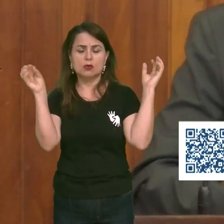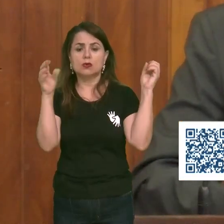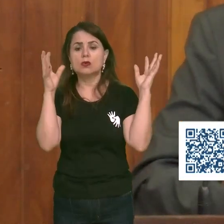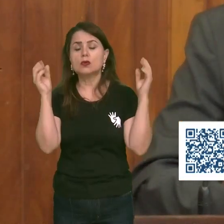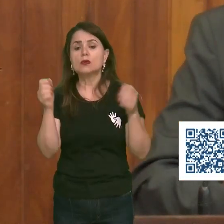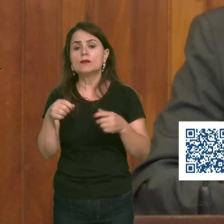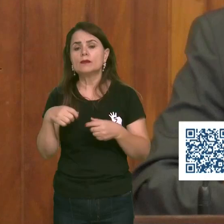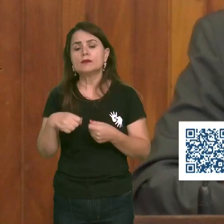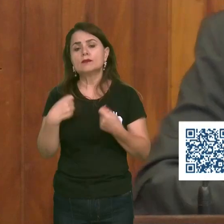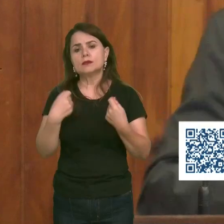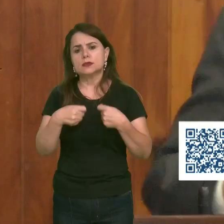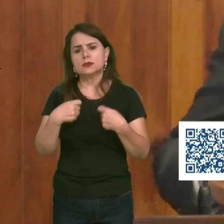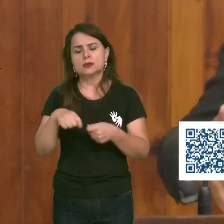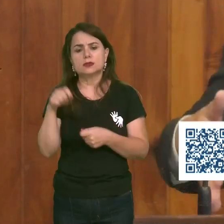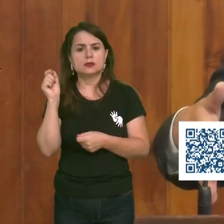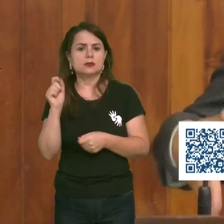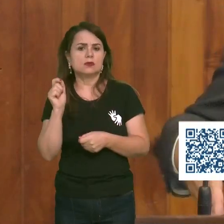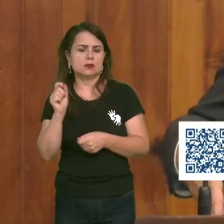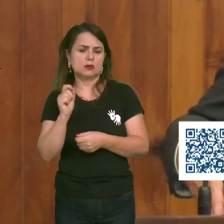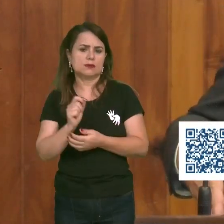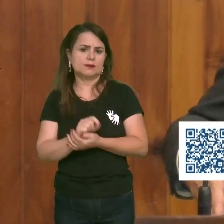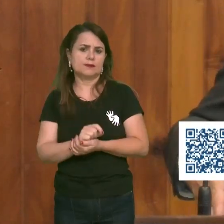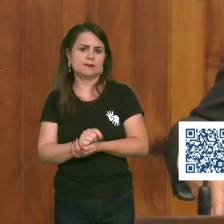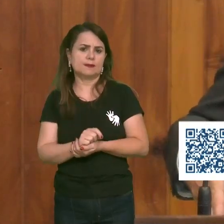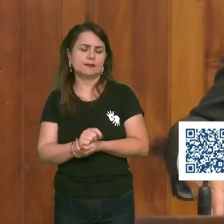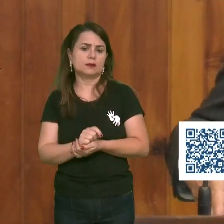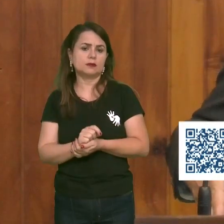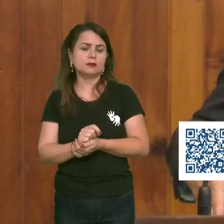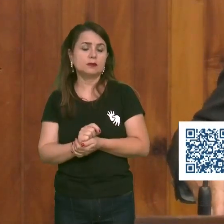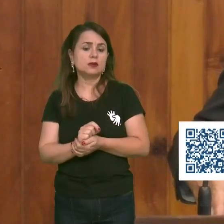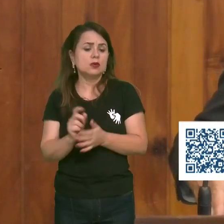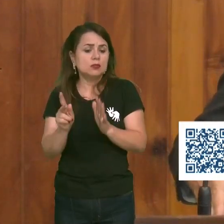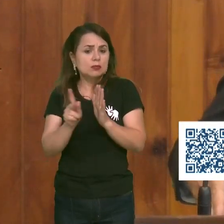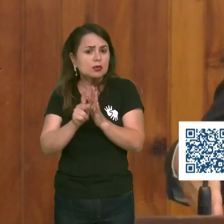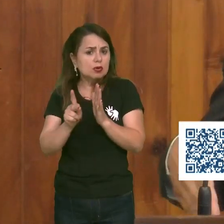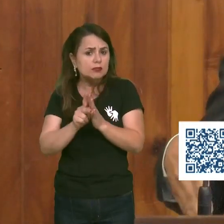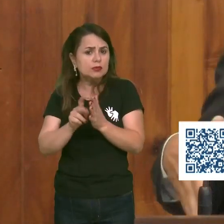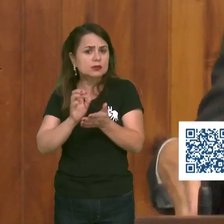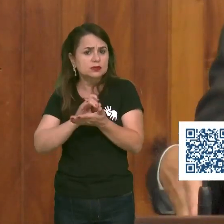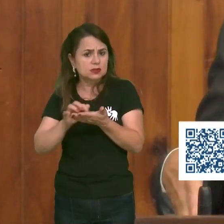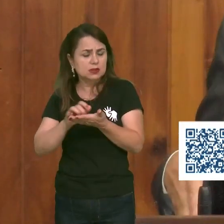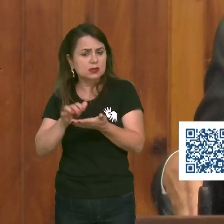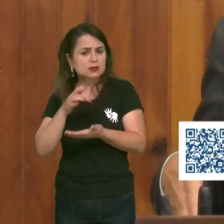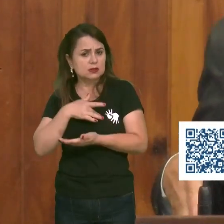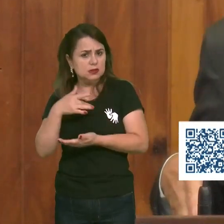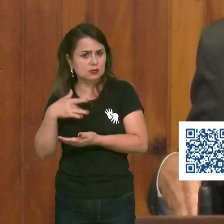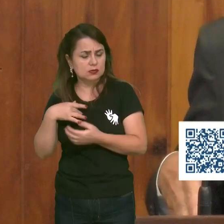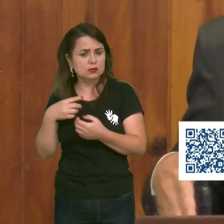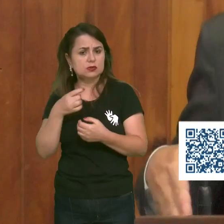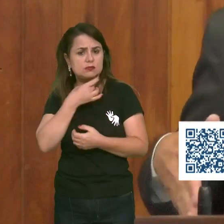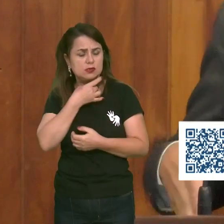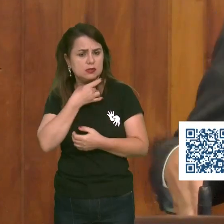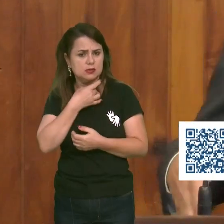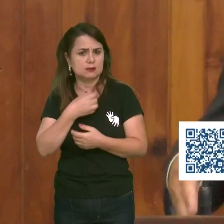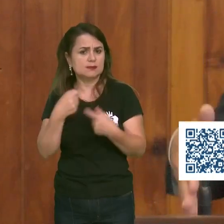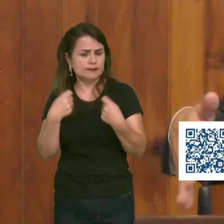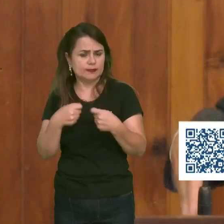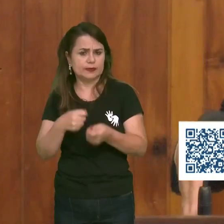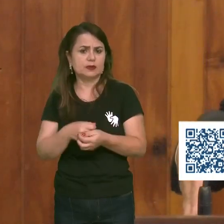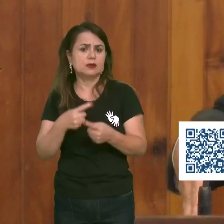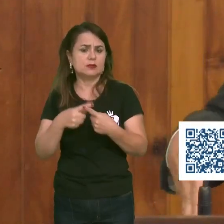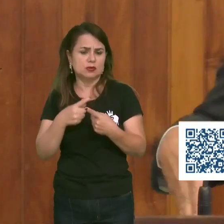tocar o SAMU com a Secretaria da Saúde os médicos já tem seus conhecimentos